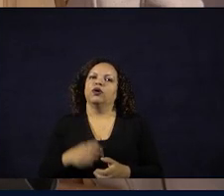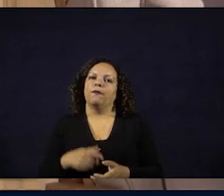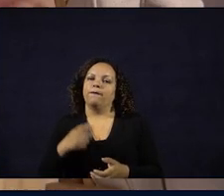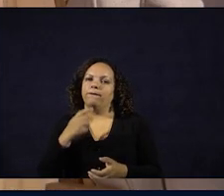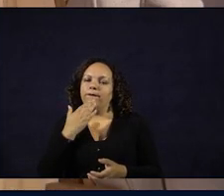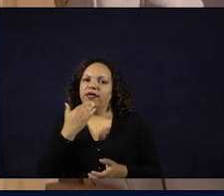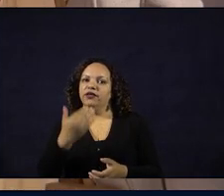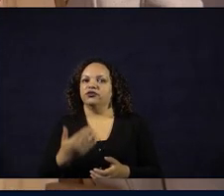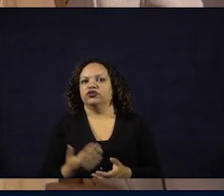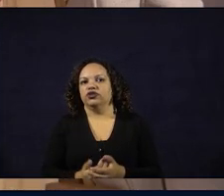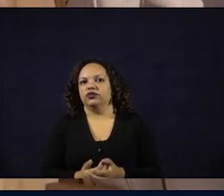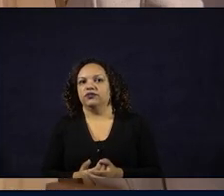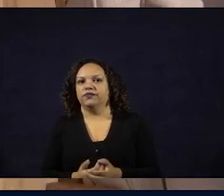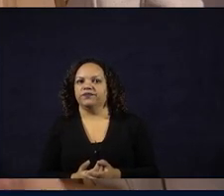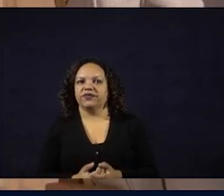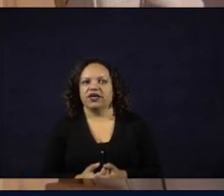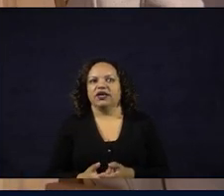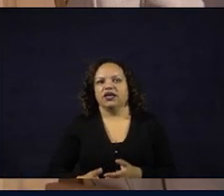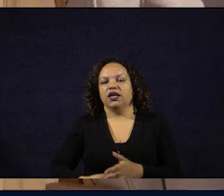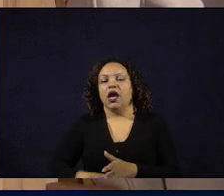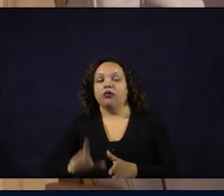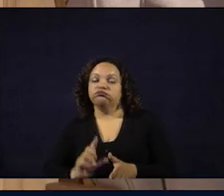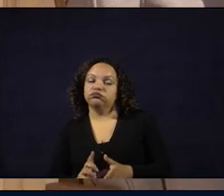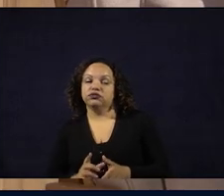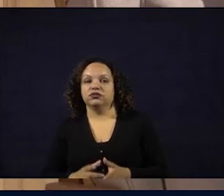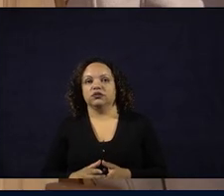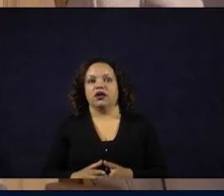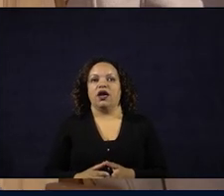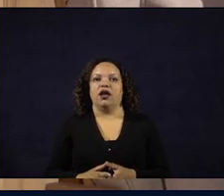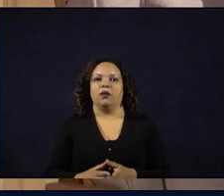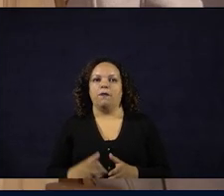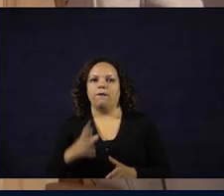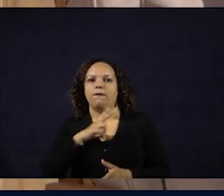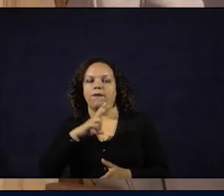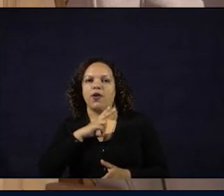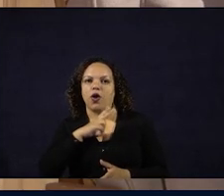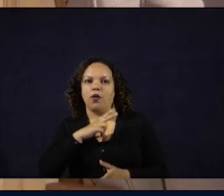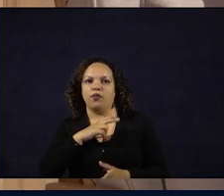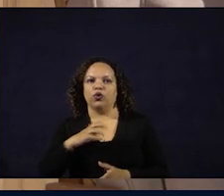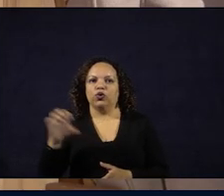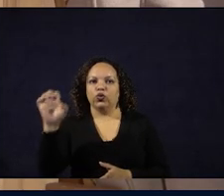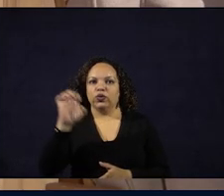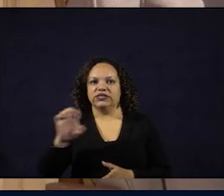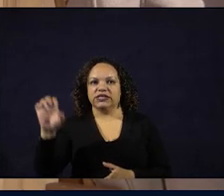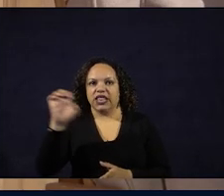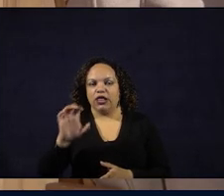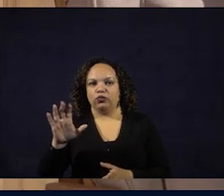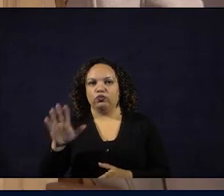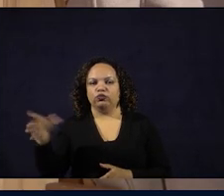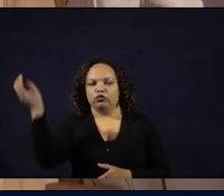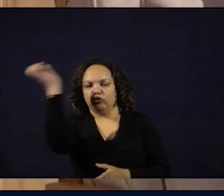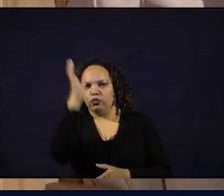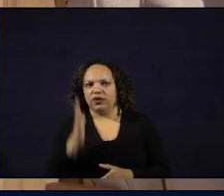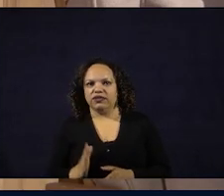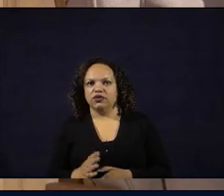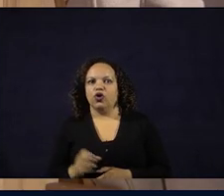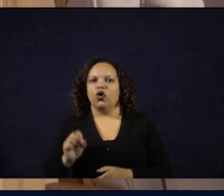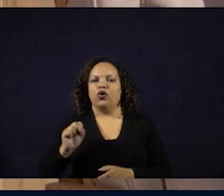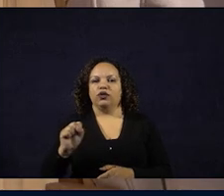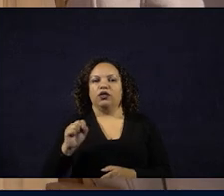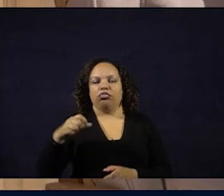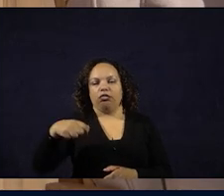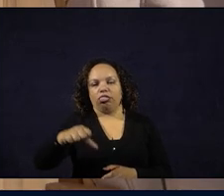era uma exclusividade, um monopólio do Estado brasileiro. Então, isso transformou o setor. Nós tivemos aí 89 pedidos